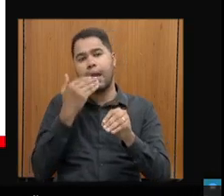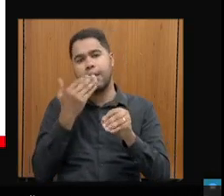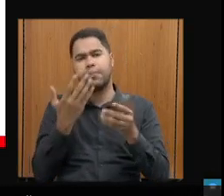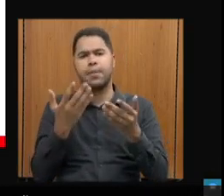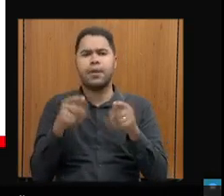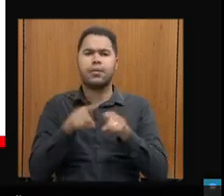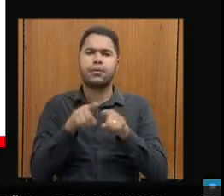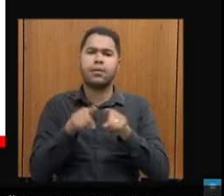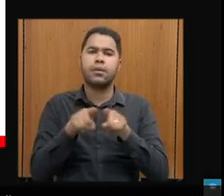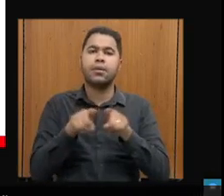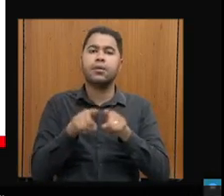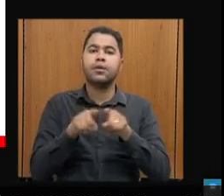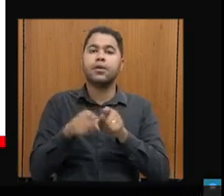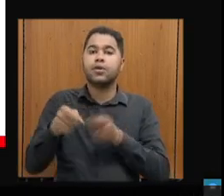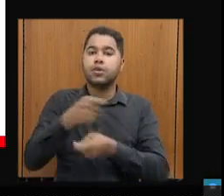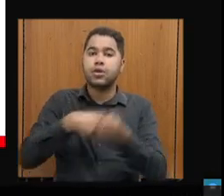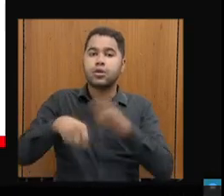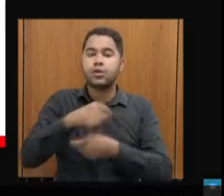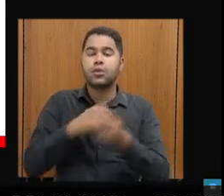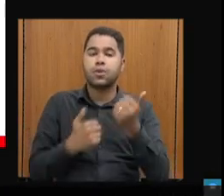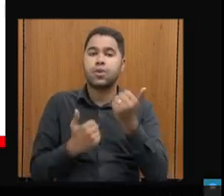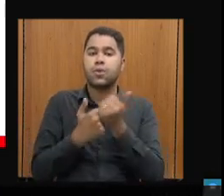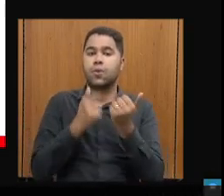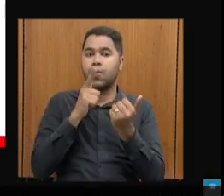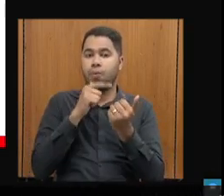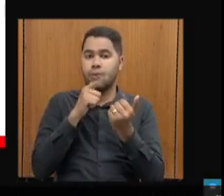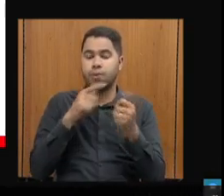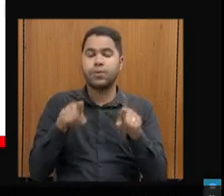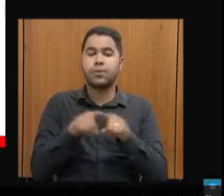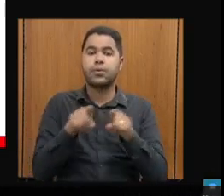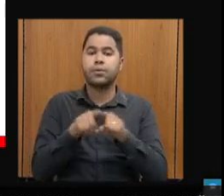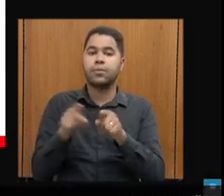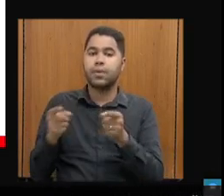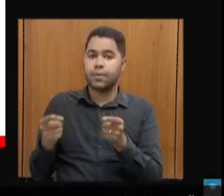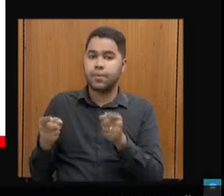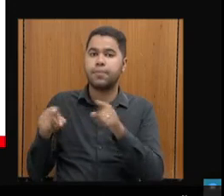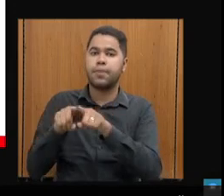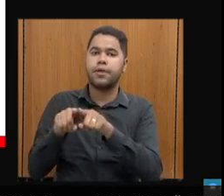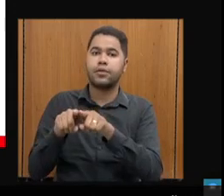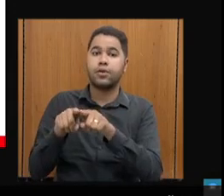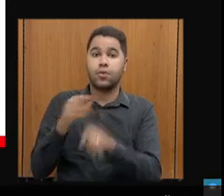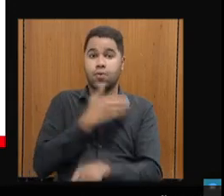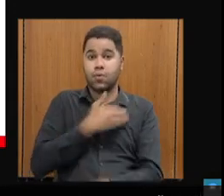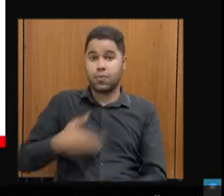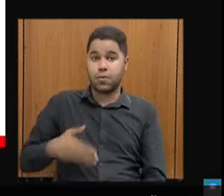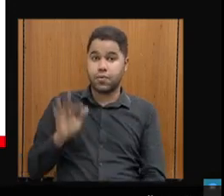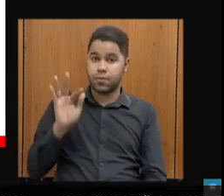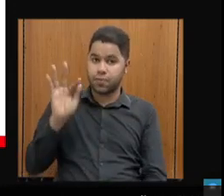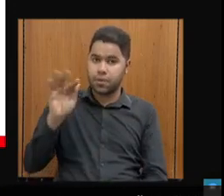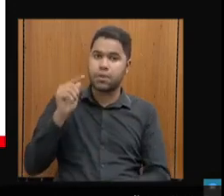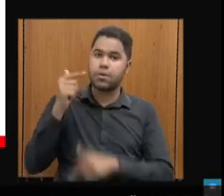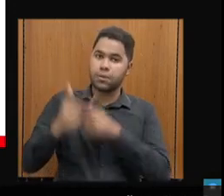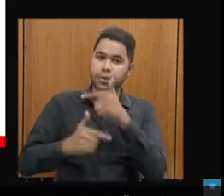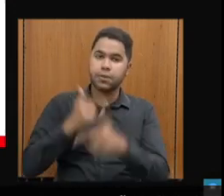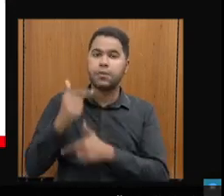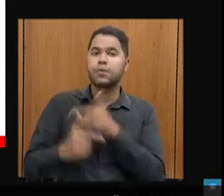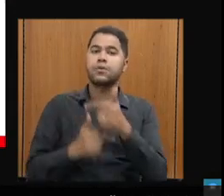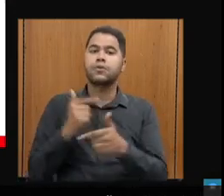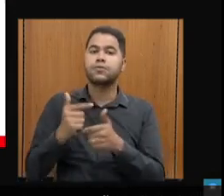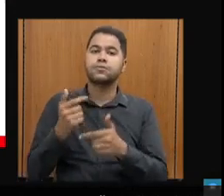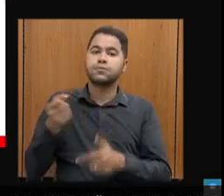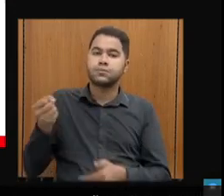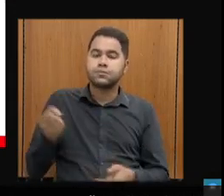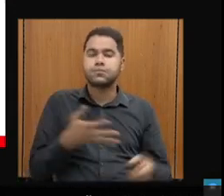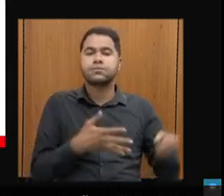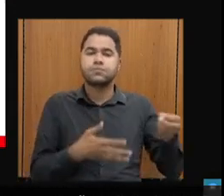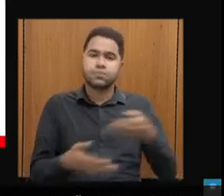também gestão de recursos hídricos né tem um programa center em parceria com o governo federal neta né que trabalha com